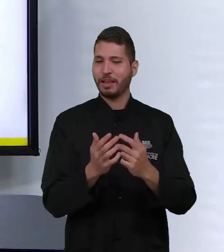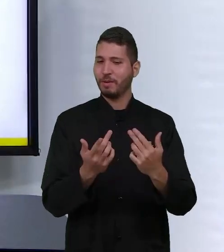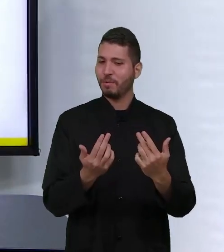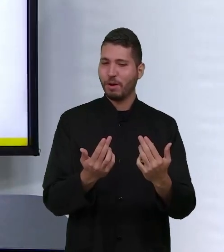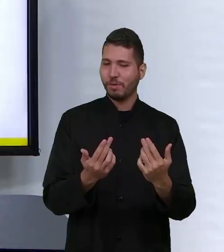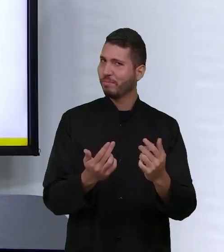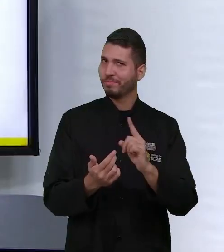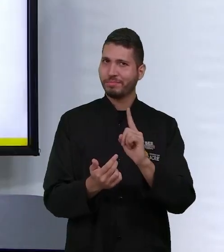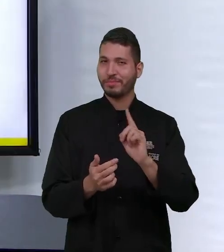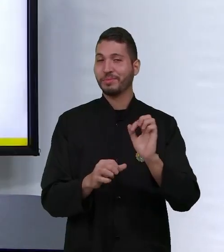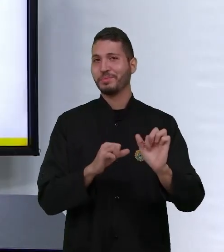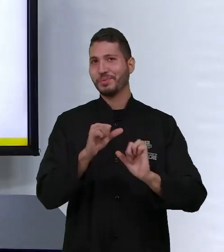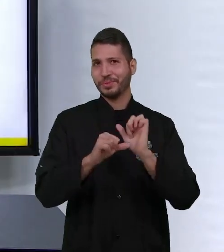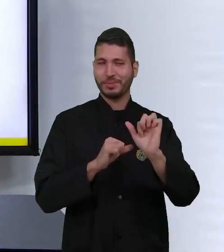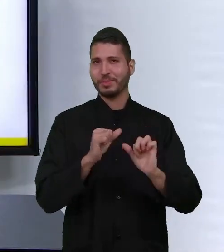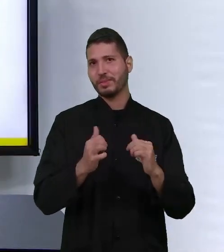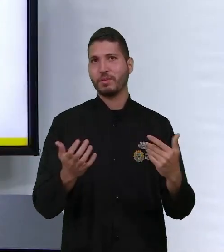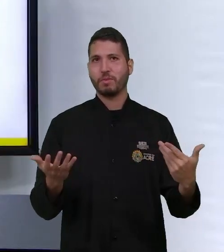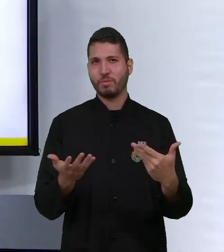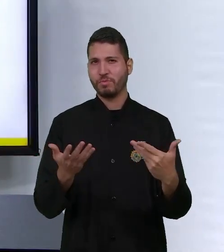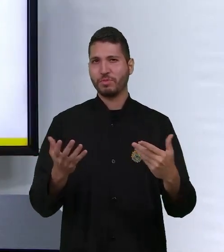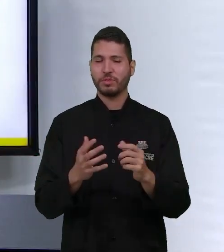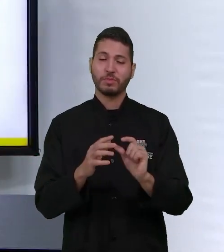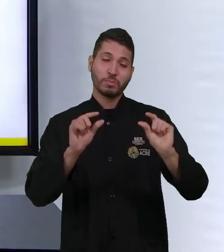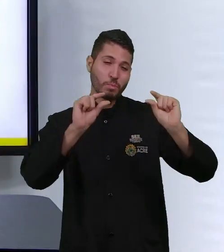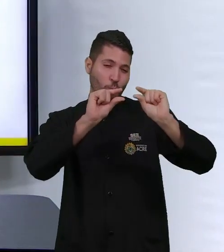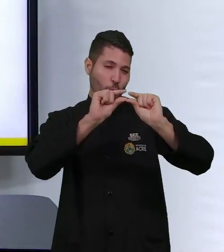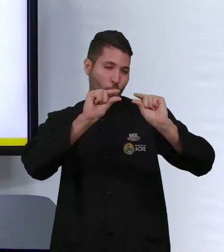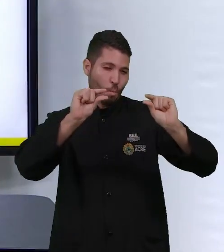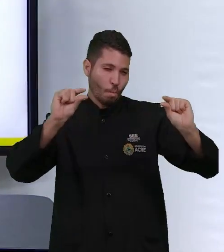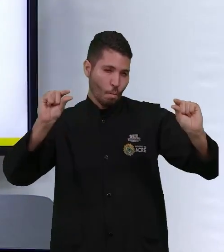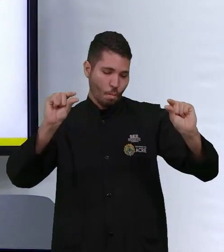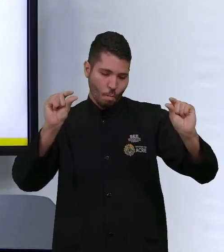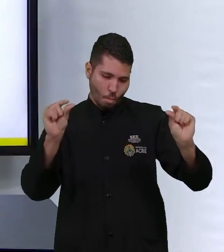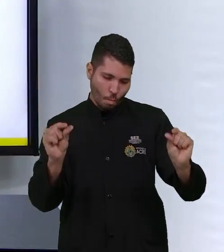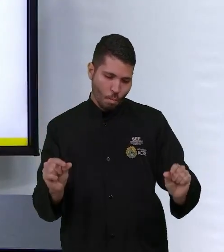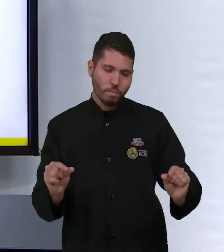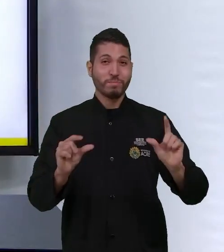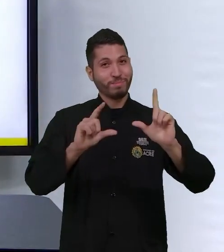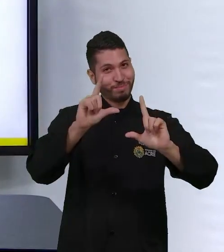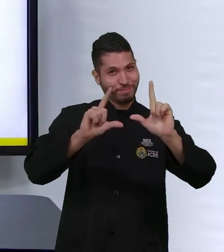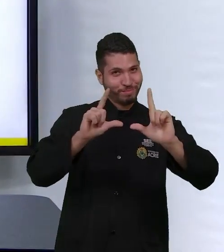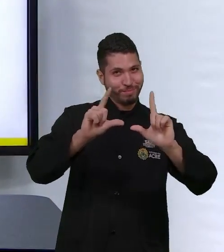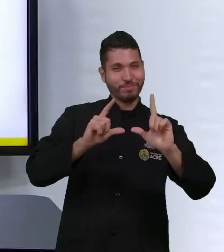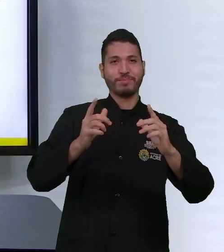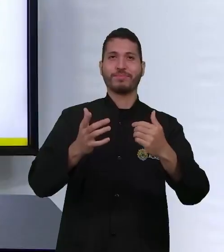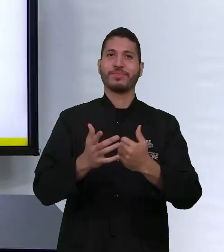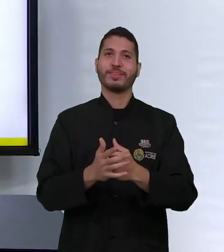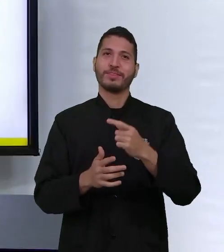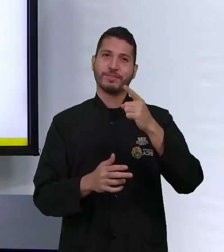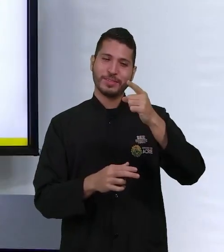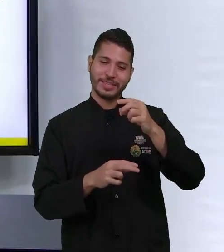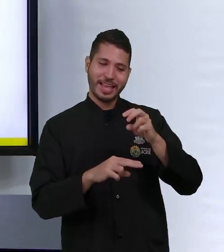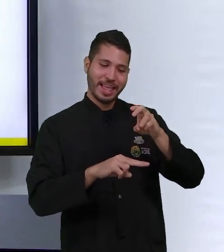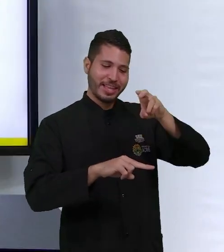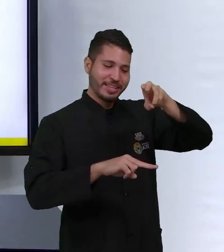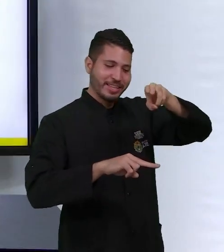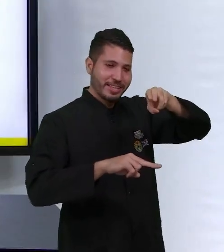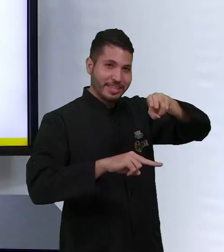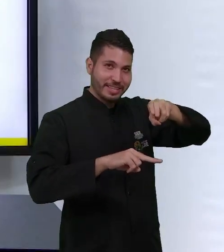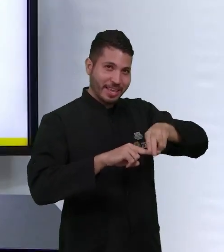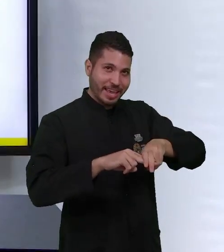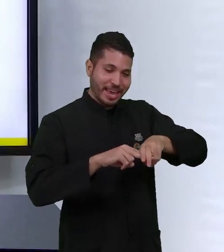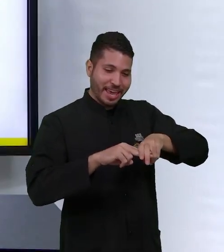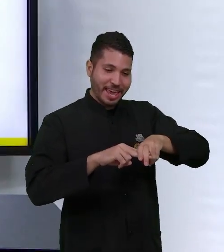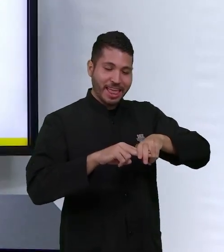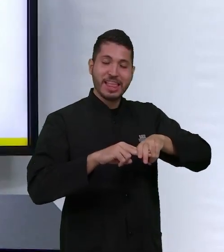de tubo. Hoje tudo tela plana, 4K. Da sua poltrona, você liga ela e desliga com